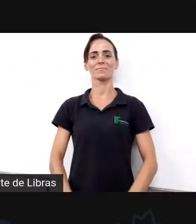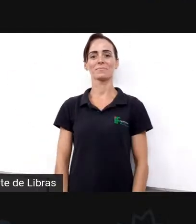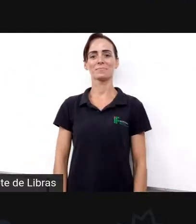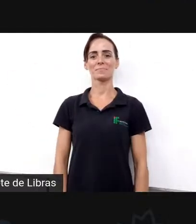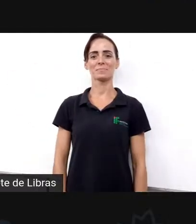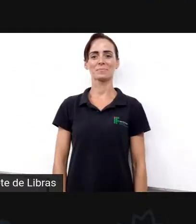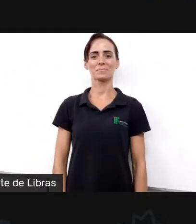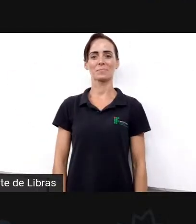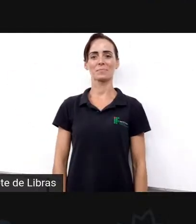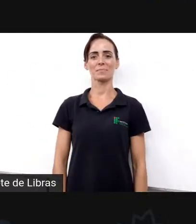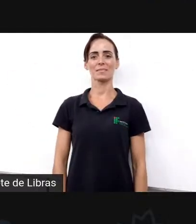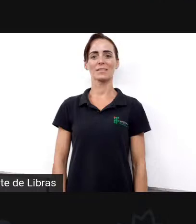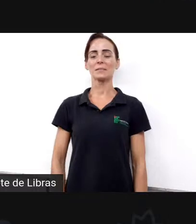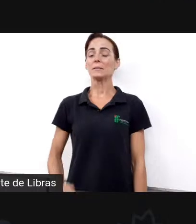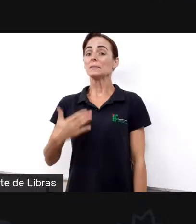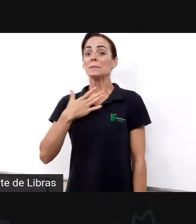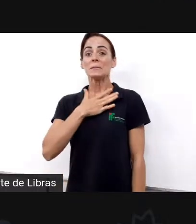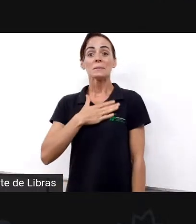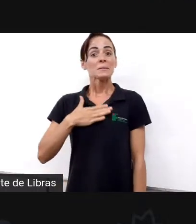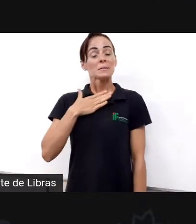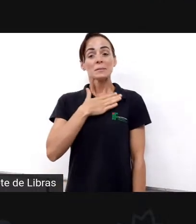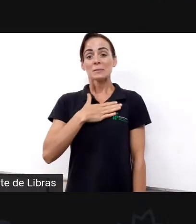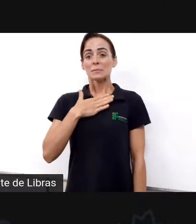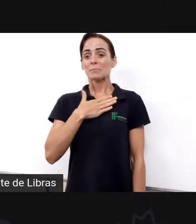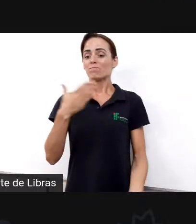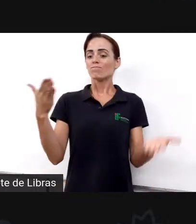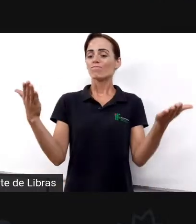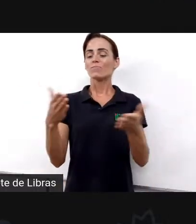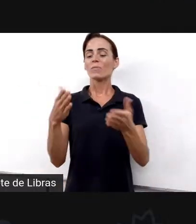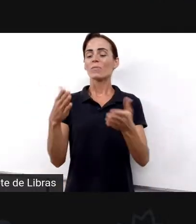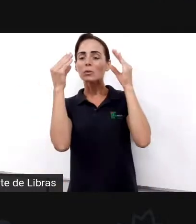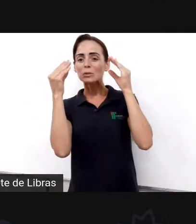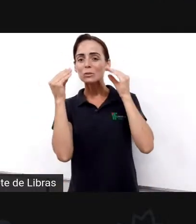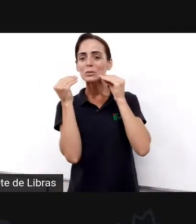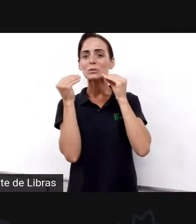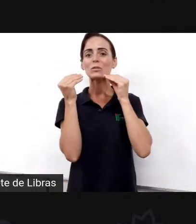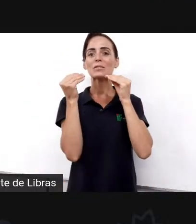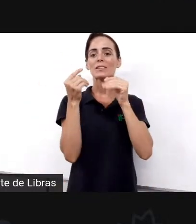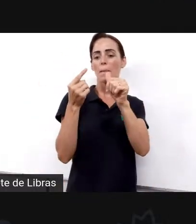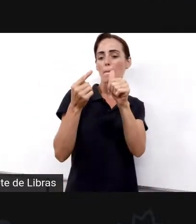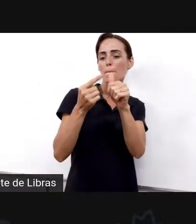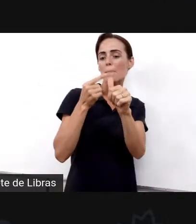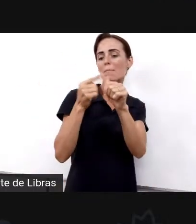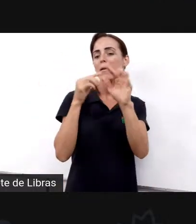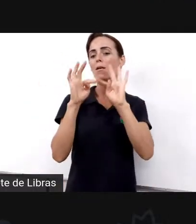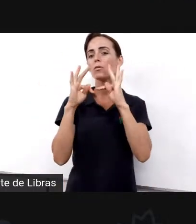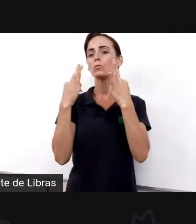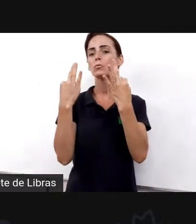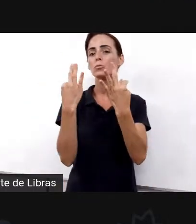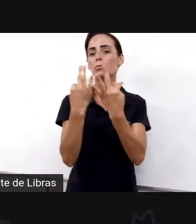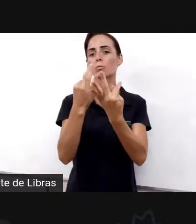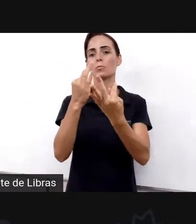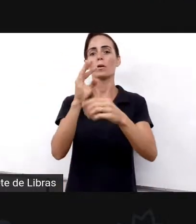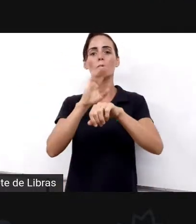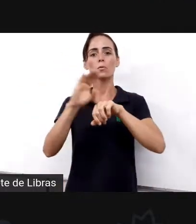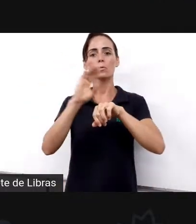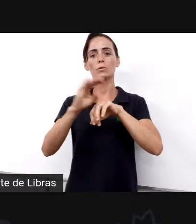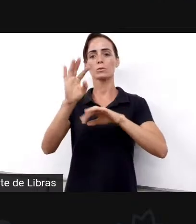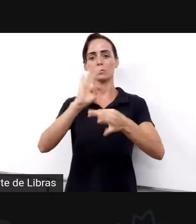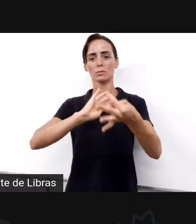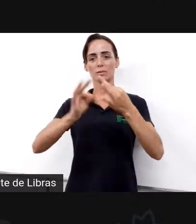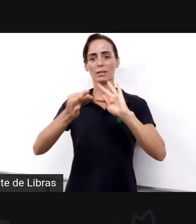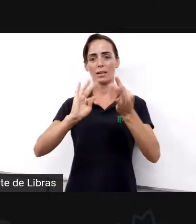É com grande satisfação que nesta noite formamos a primeira turma do curso técnico em